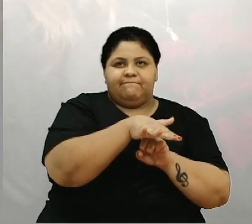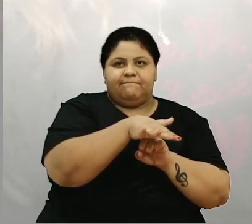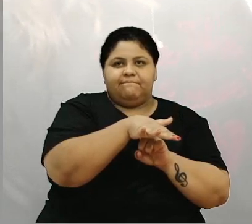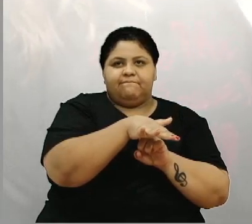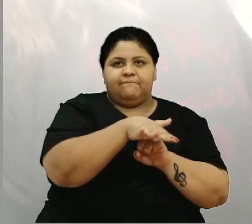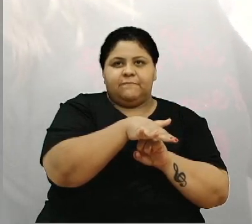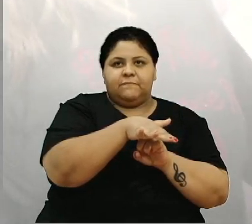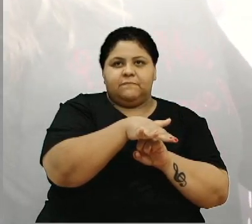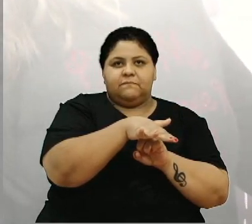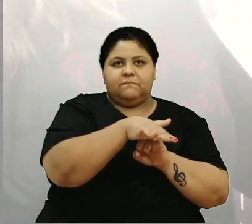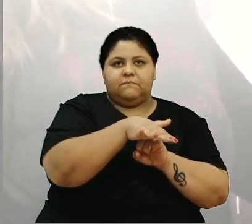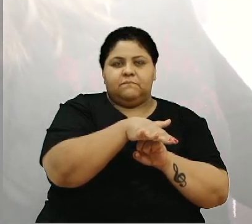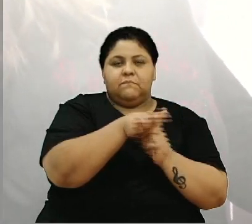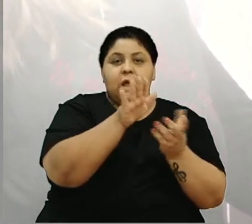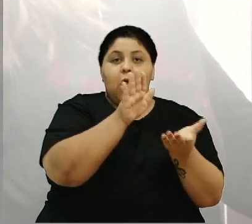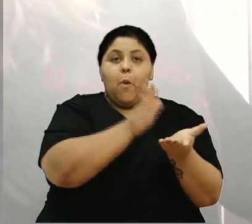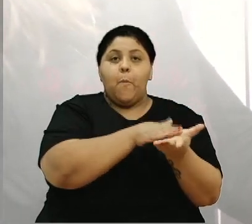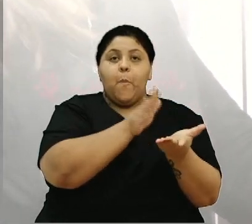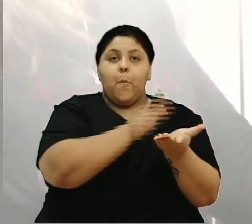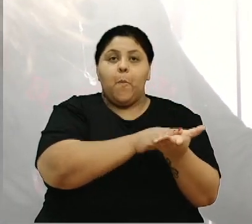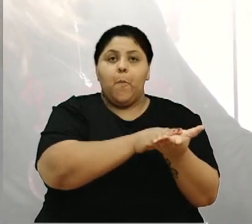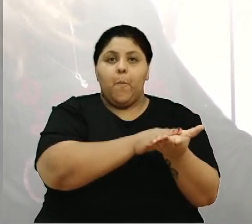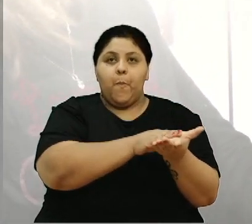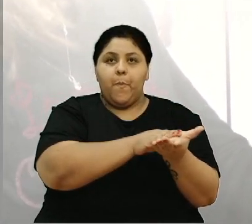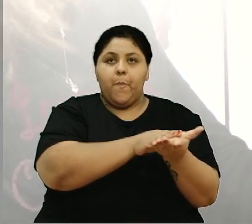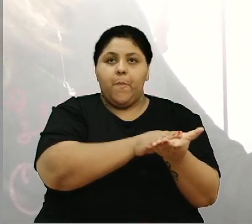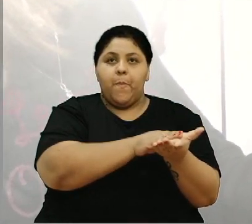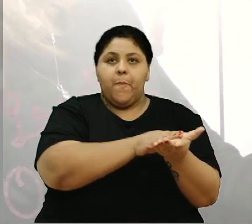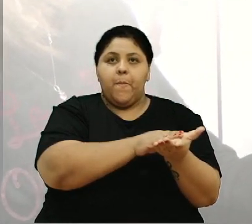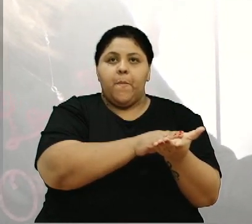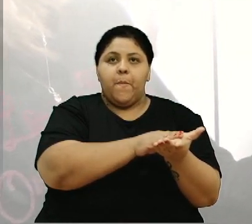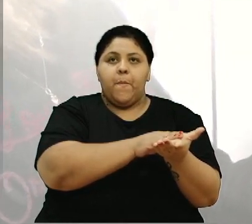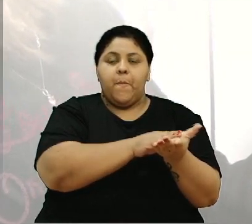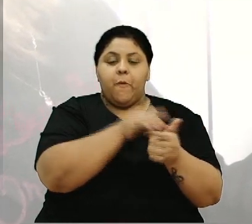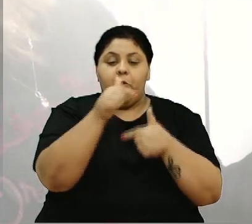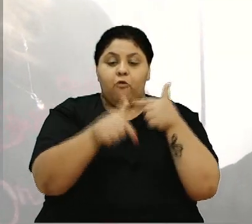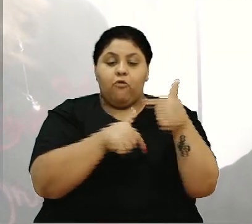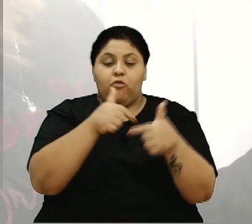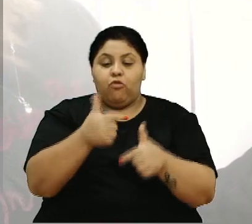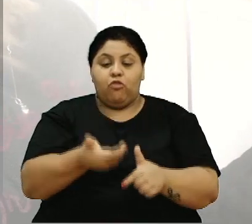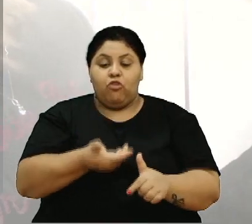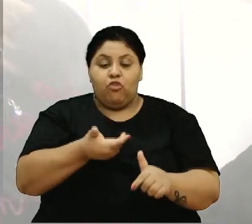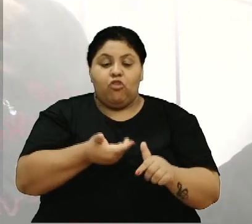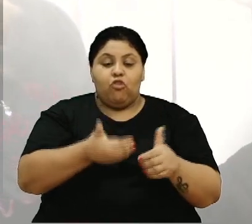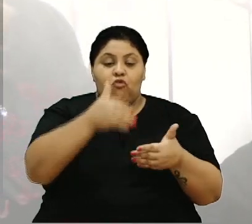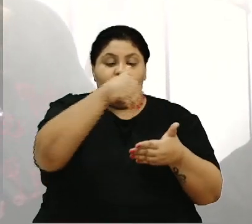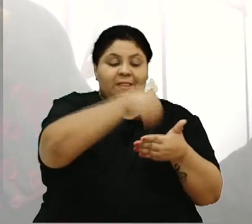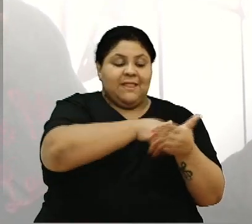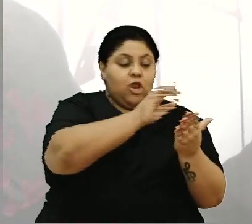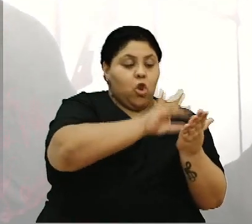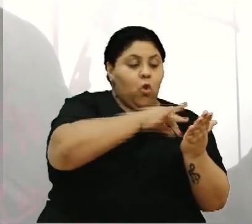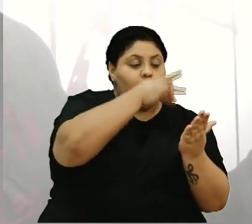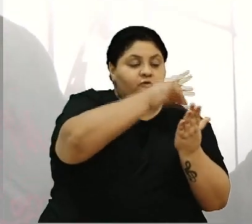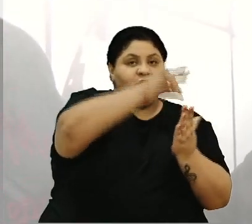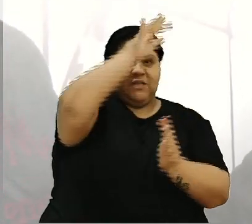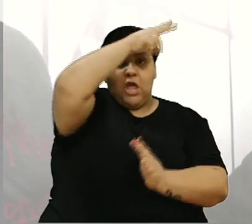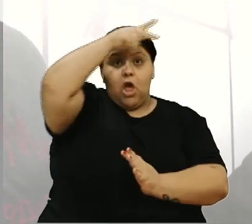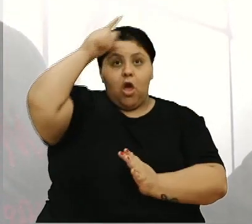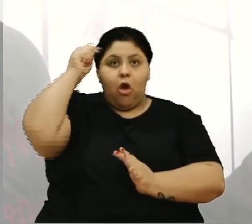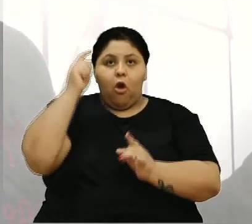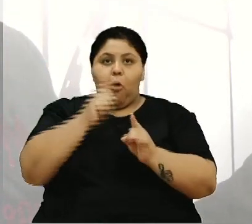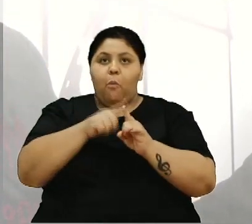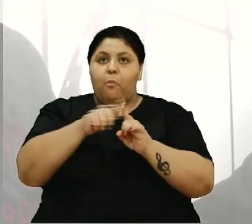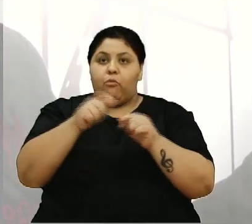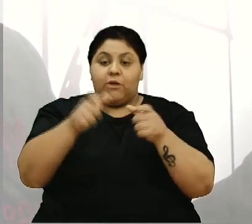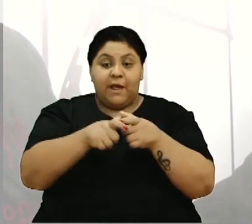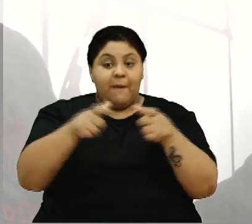Então, protocolamos para que o mutirão de Natal esteja no calendário oficial do município, porque é a maior festa comunitária